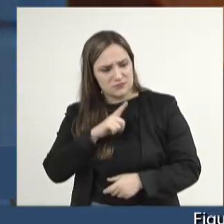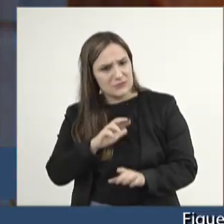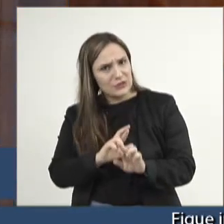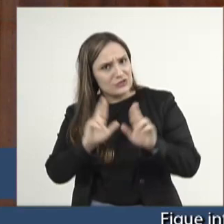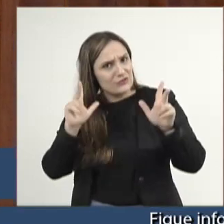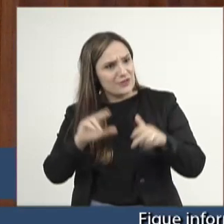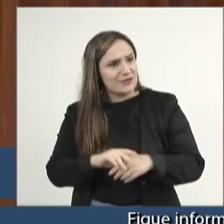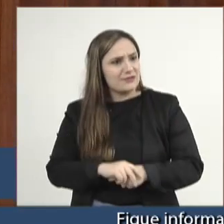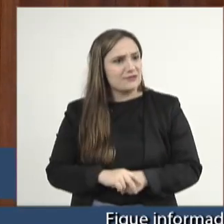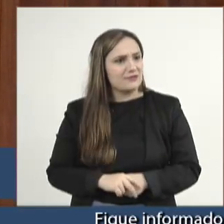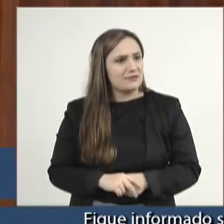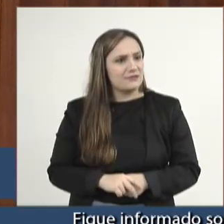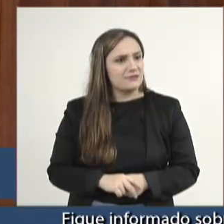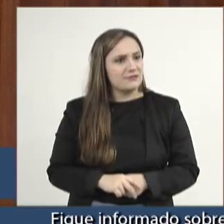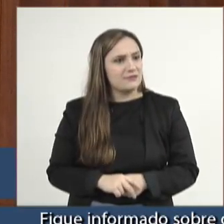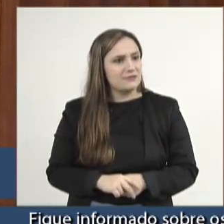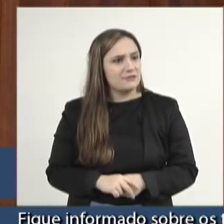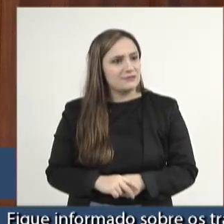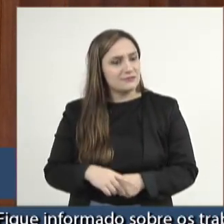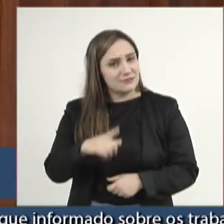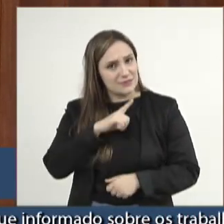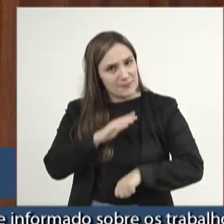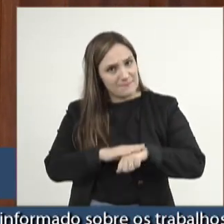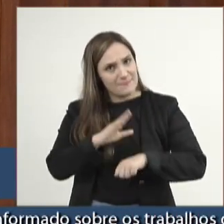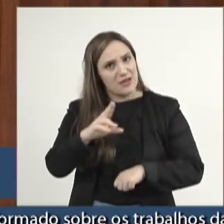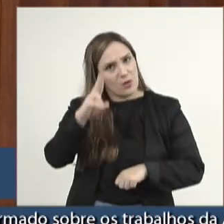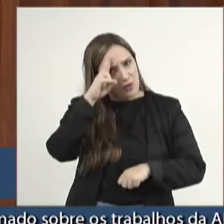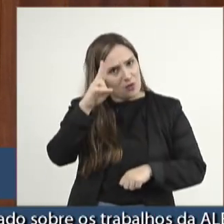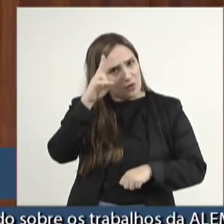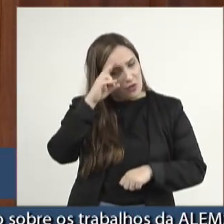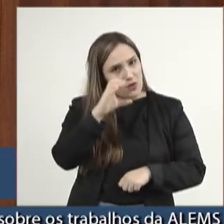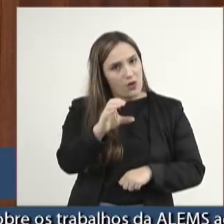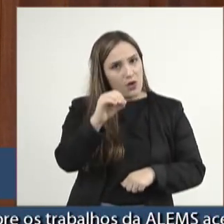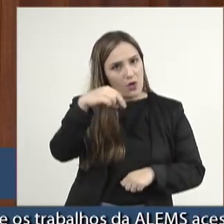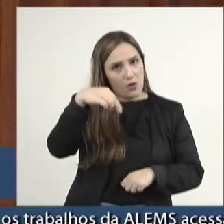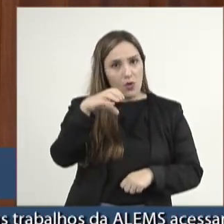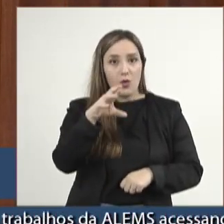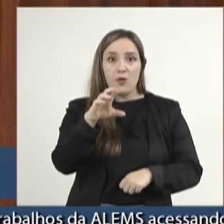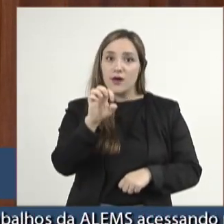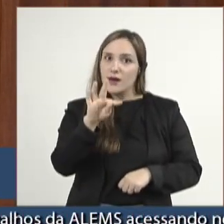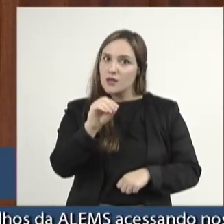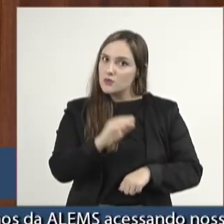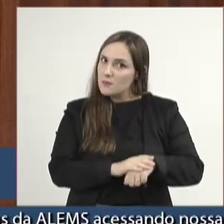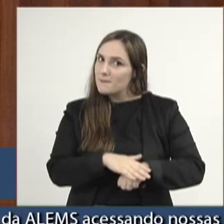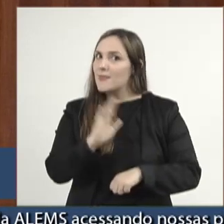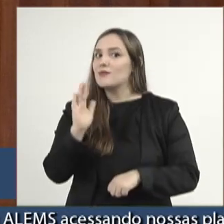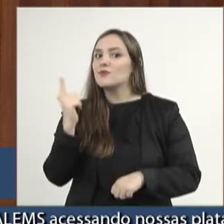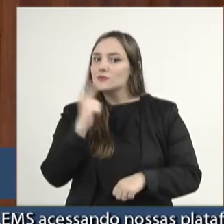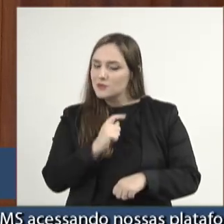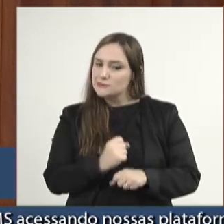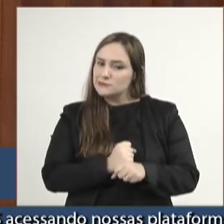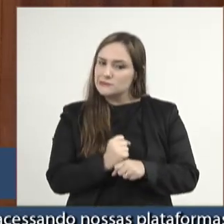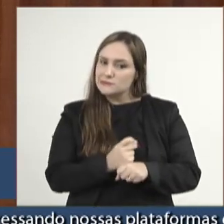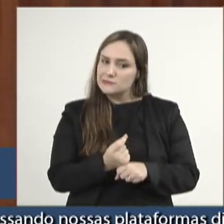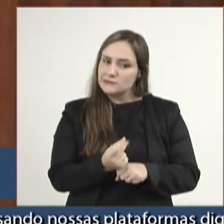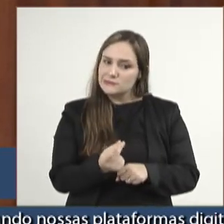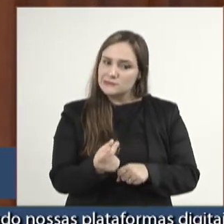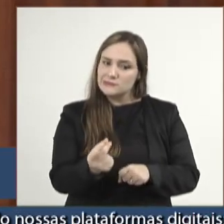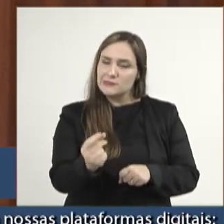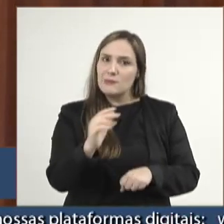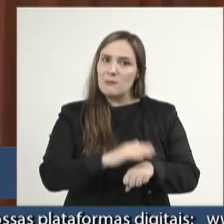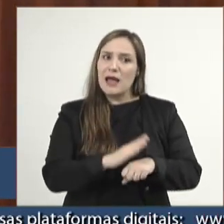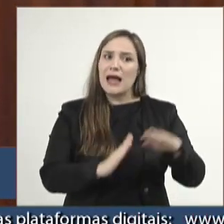quando coloca maior teor de concreto nesse asfalto, para que nós aumentemos a durabilidade para até